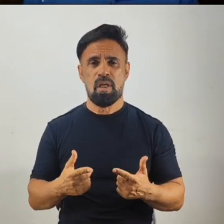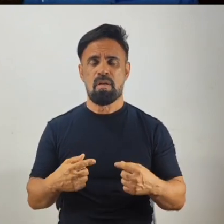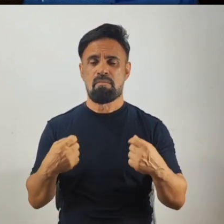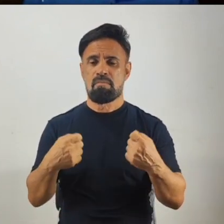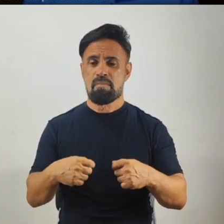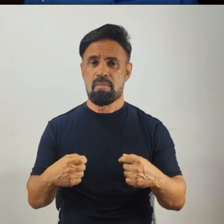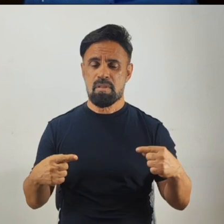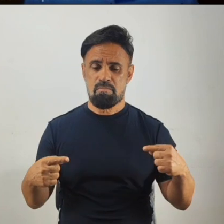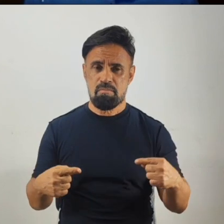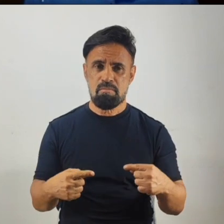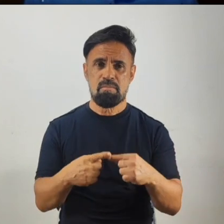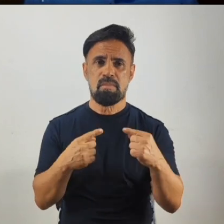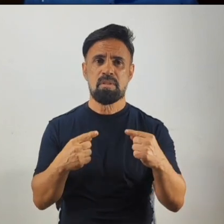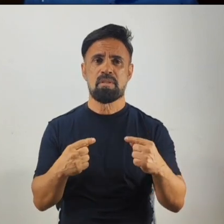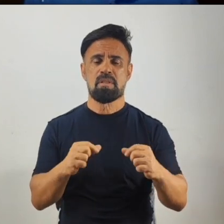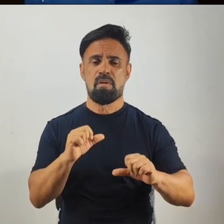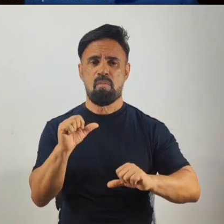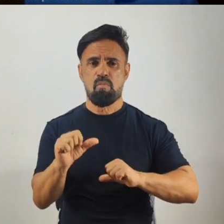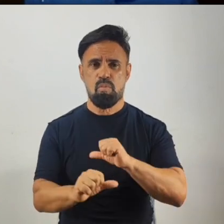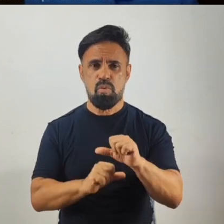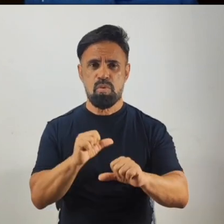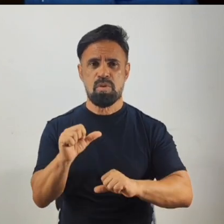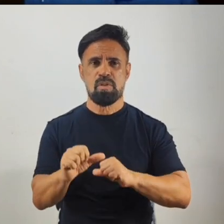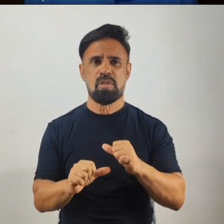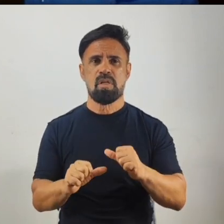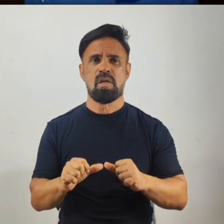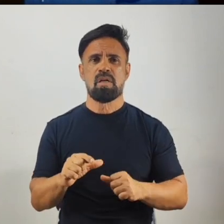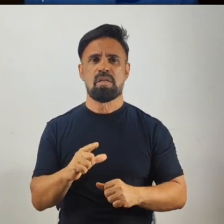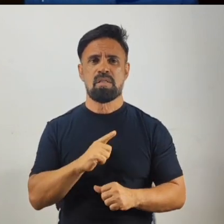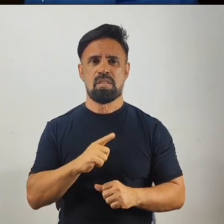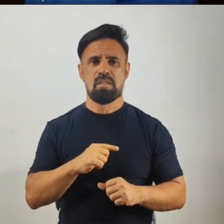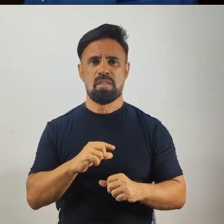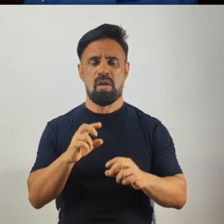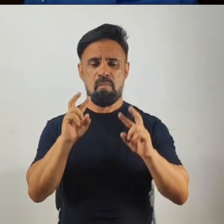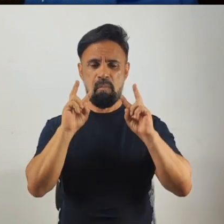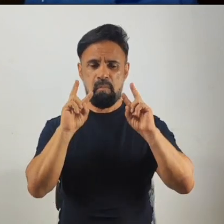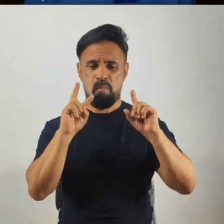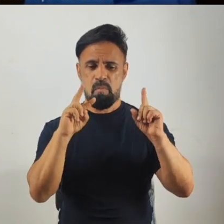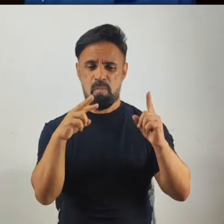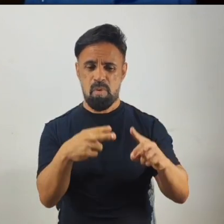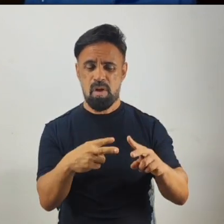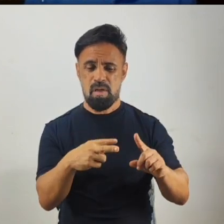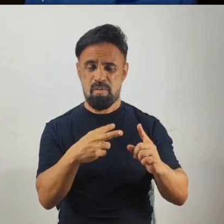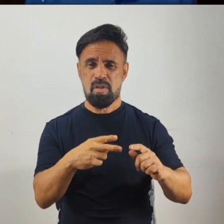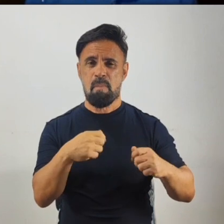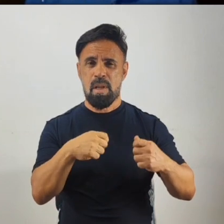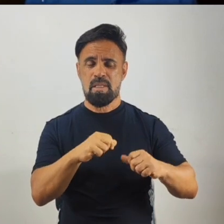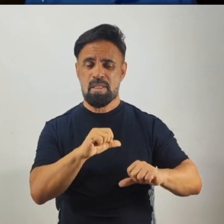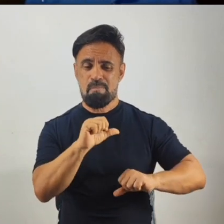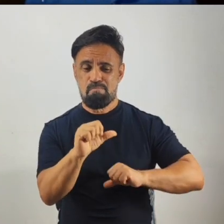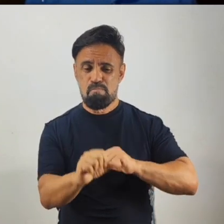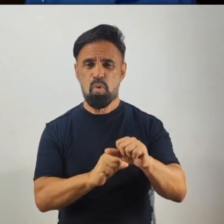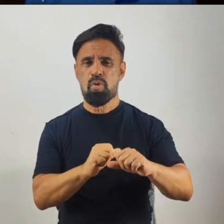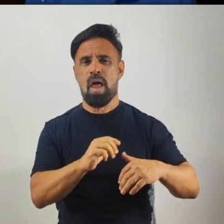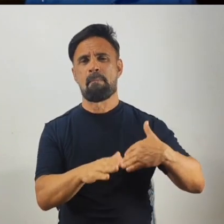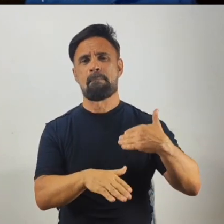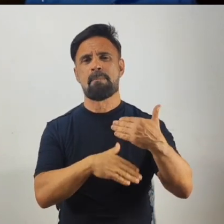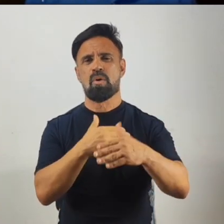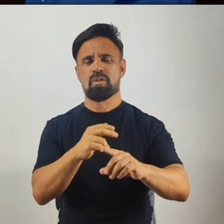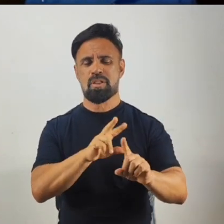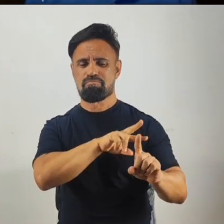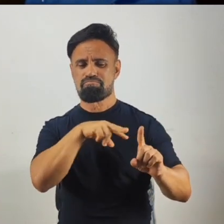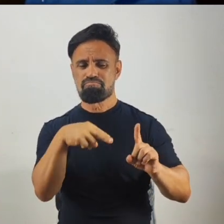naquilo que for necessário mudar, ela enxergue a capacidade que é preciso